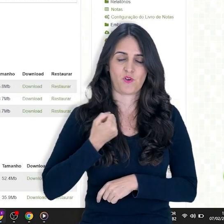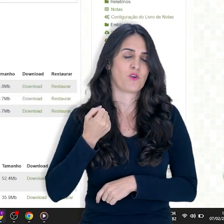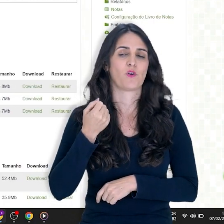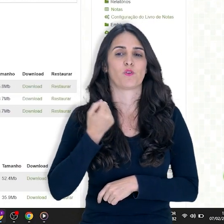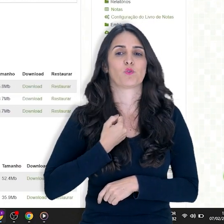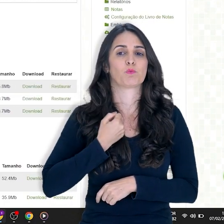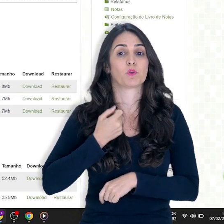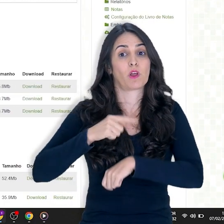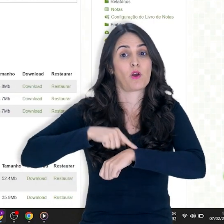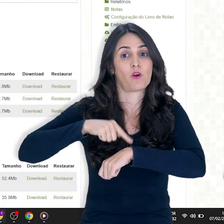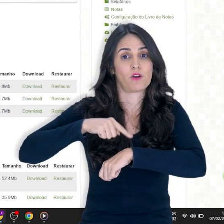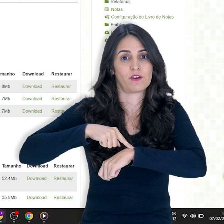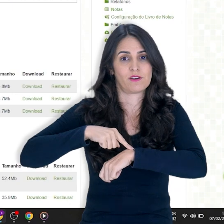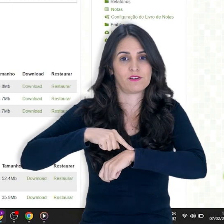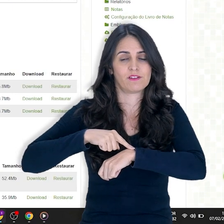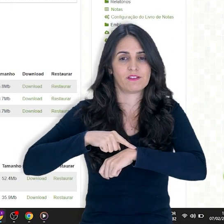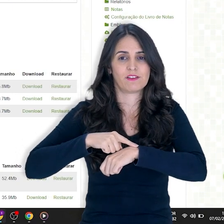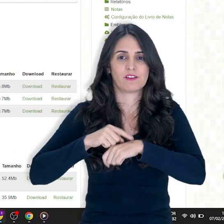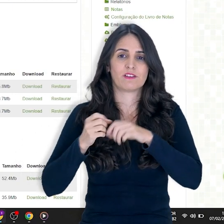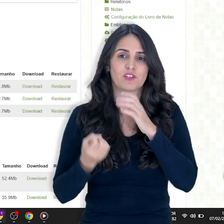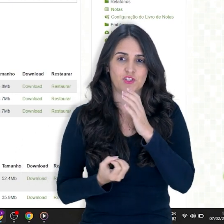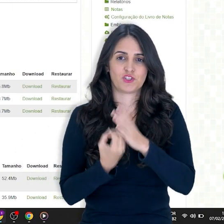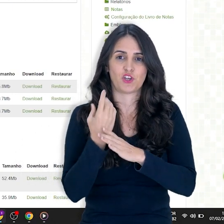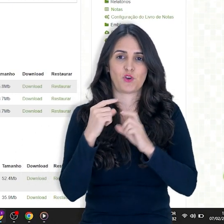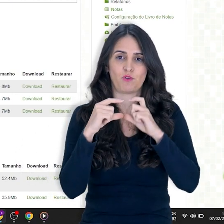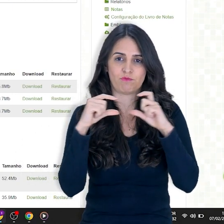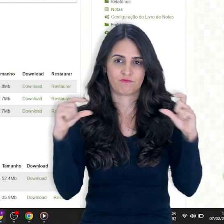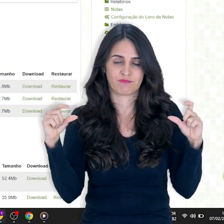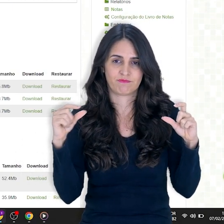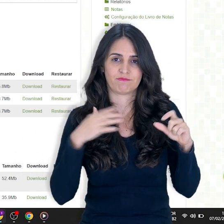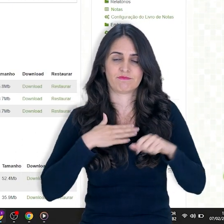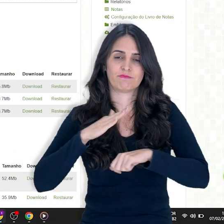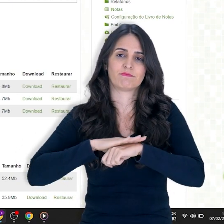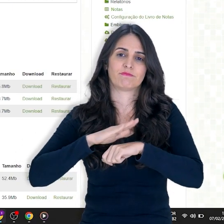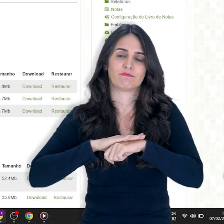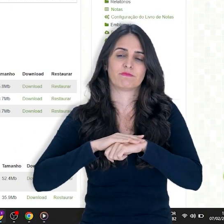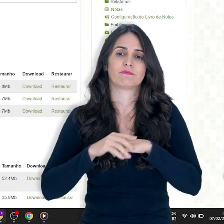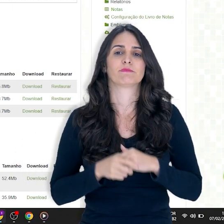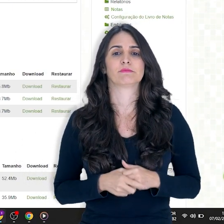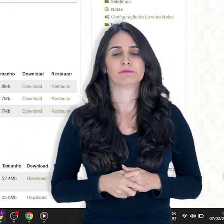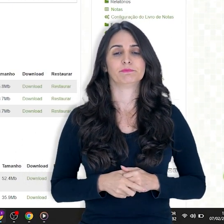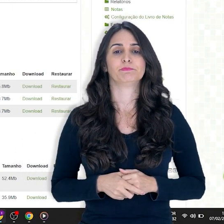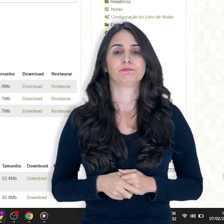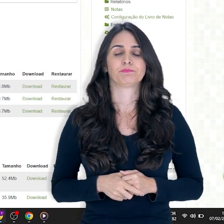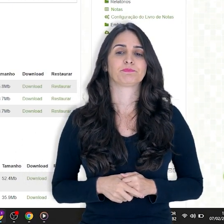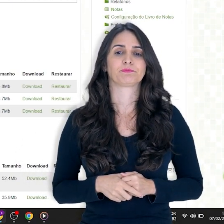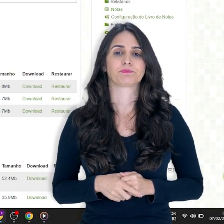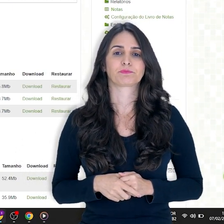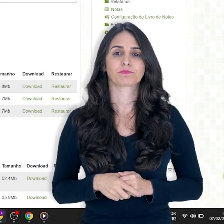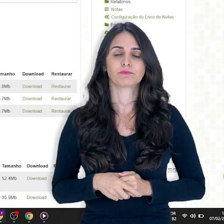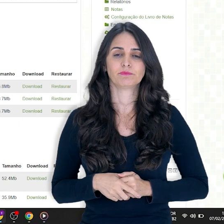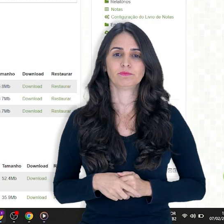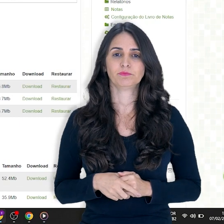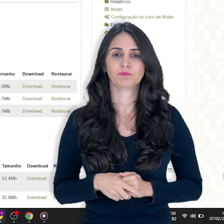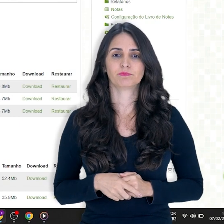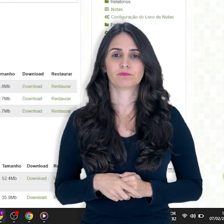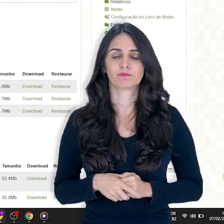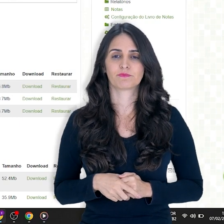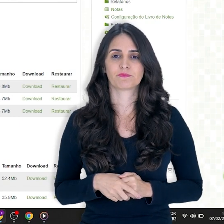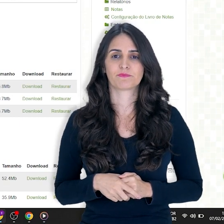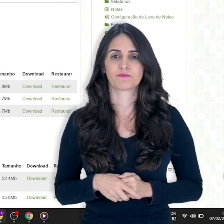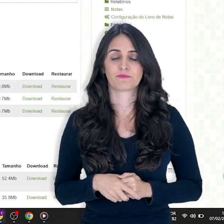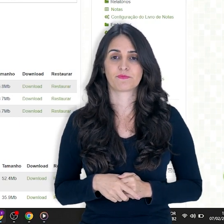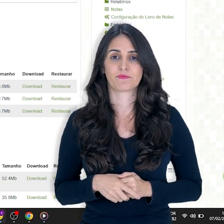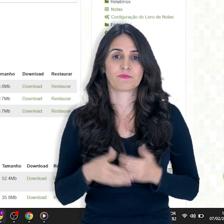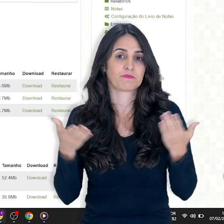terça-feira, 15 horas e 2 minutos. Esse é o backup que ele gerou para mim aqui nos meus arquivos privados do usuário,